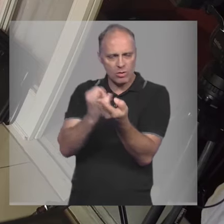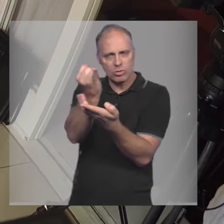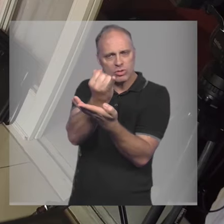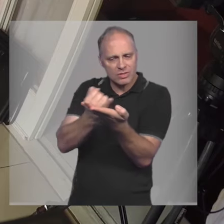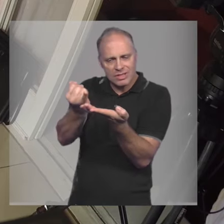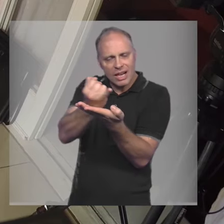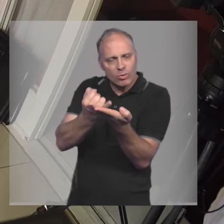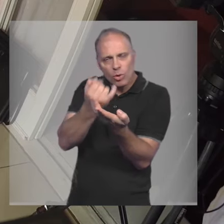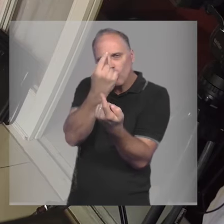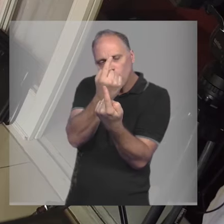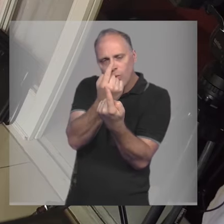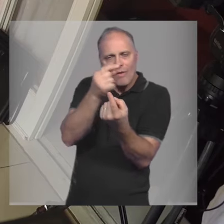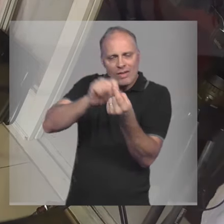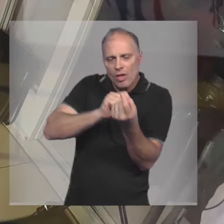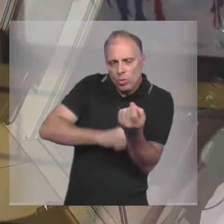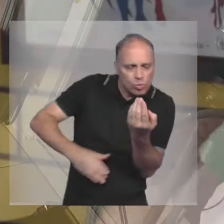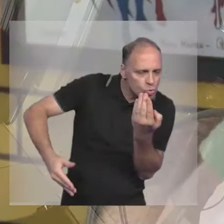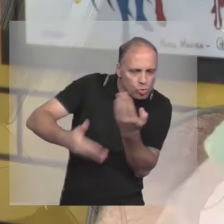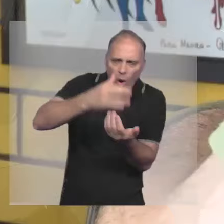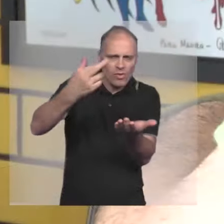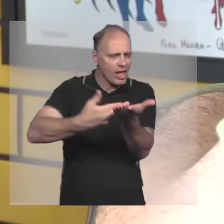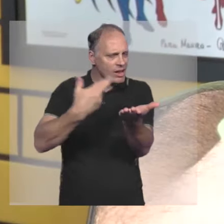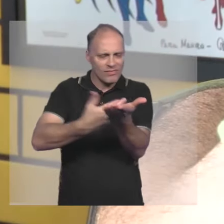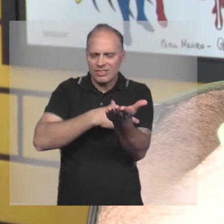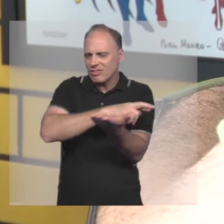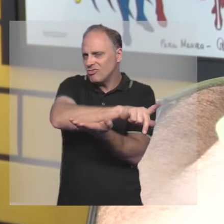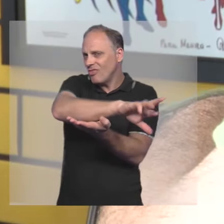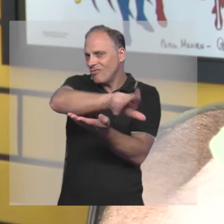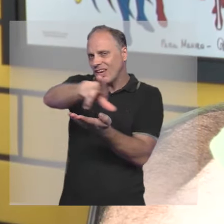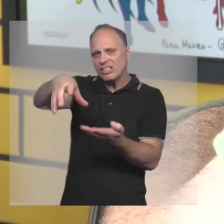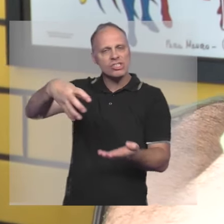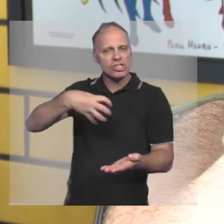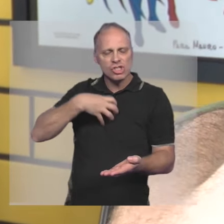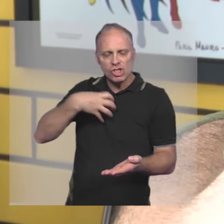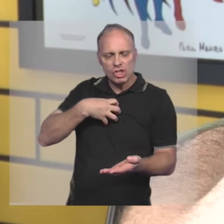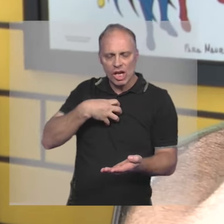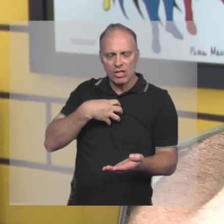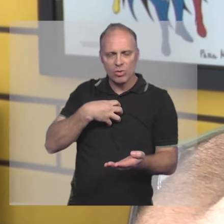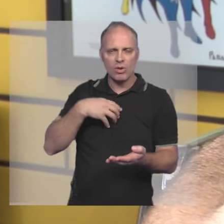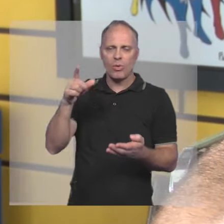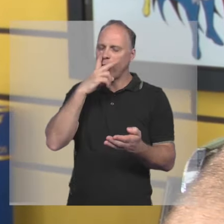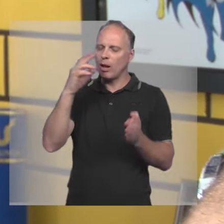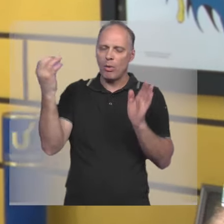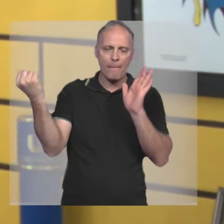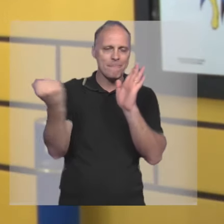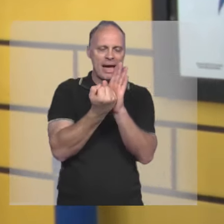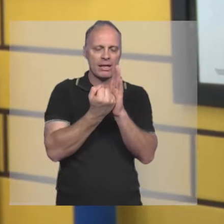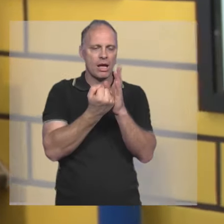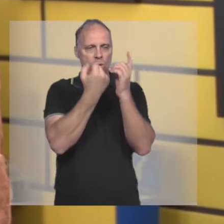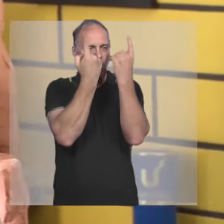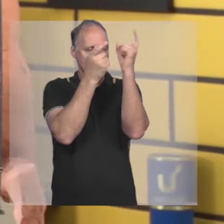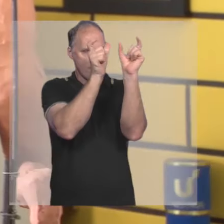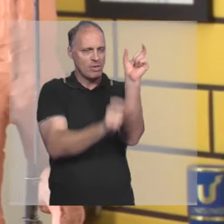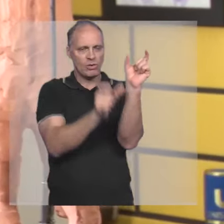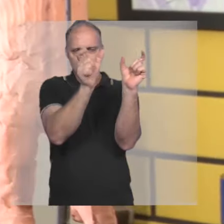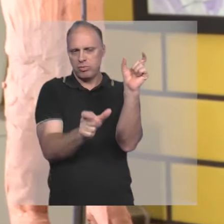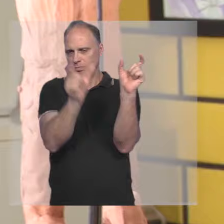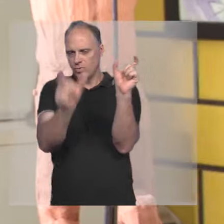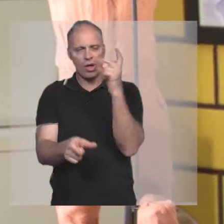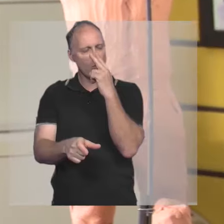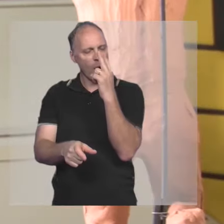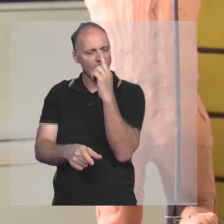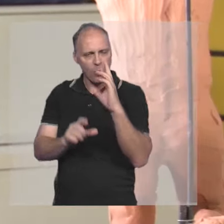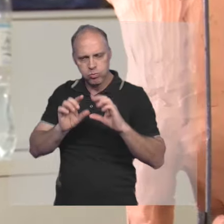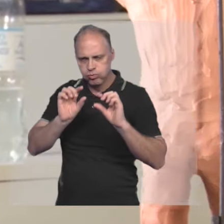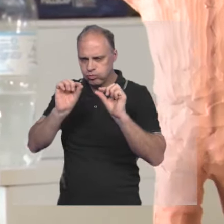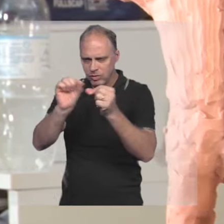que faria ilustrações para toda a revista em diversos estilos e não ficaria aquela coisa marcada de que foi a mesma pessoa que produziu